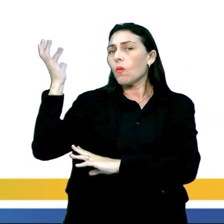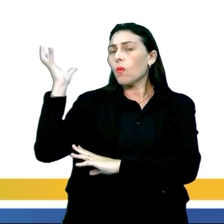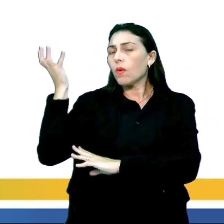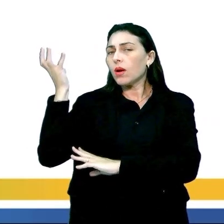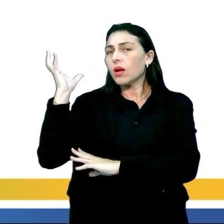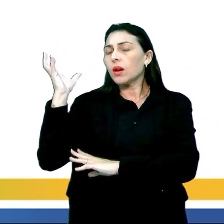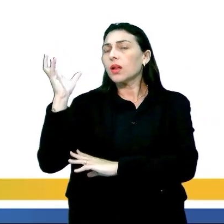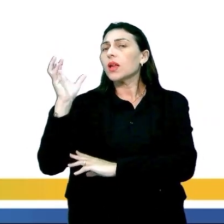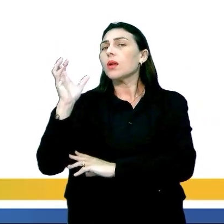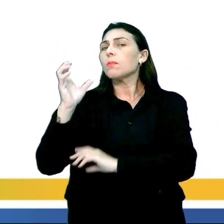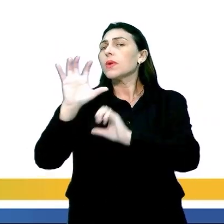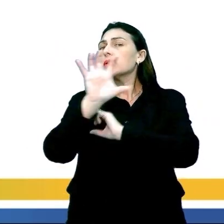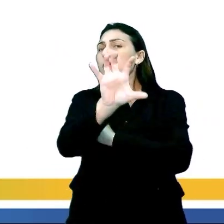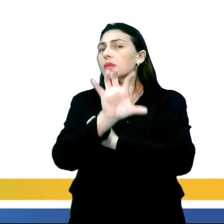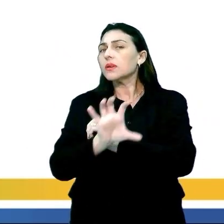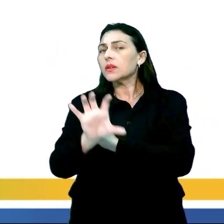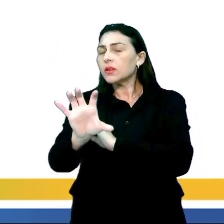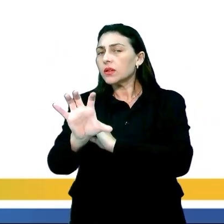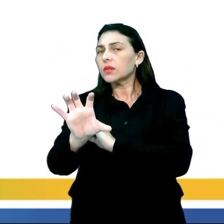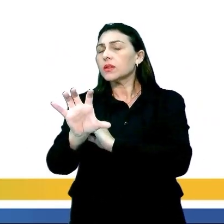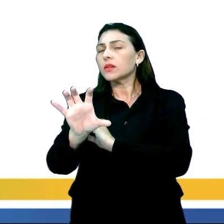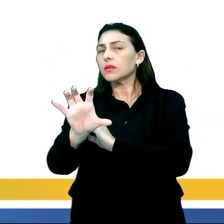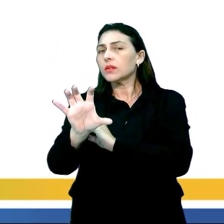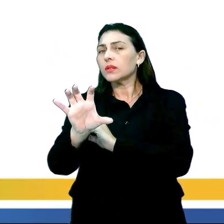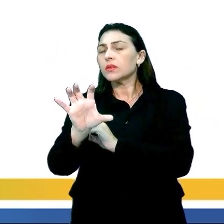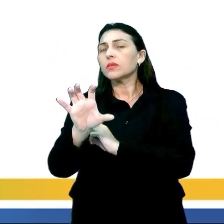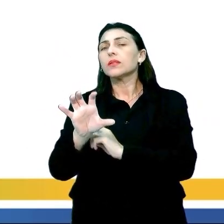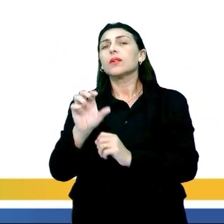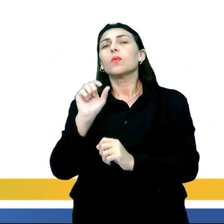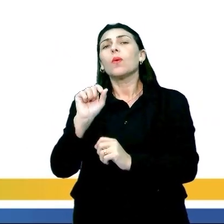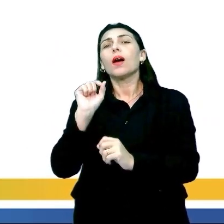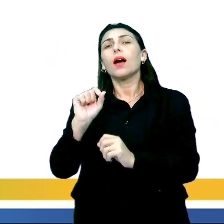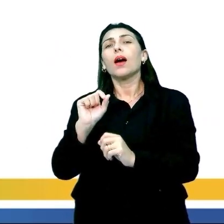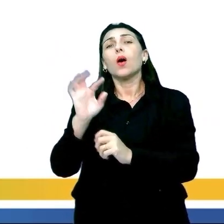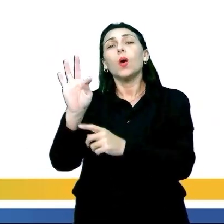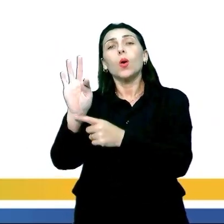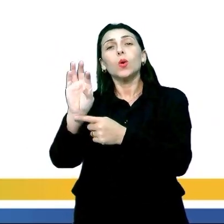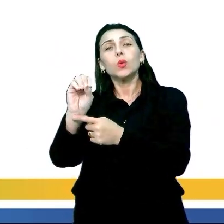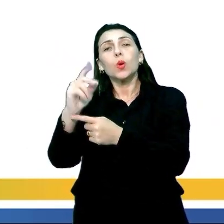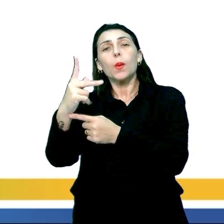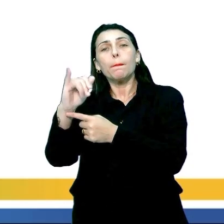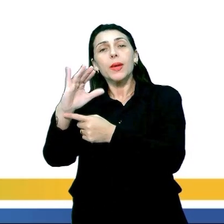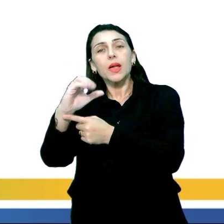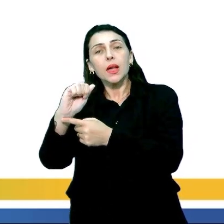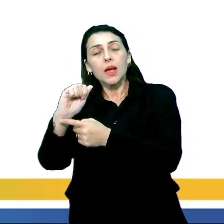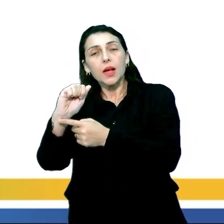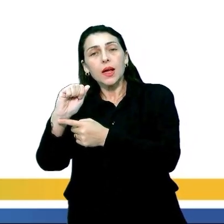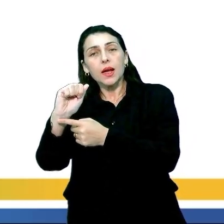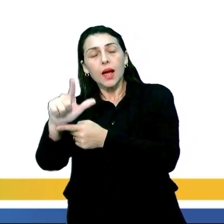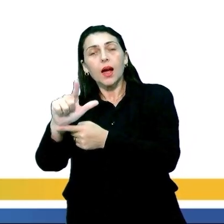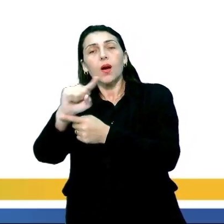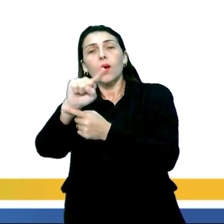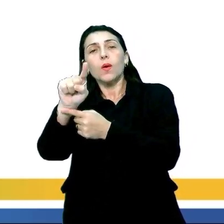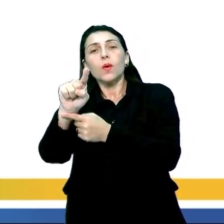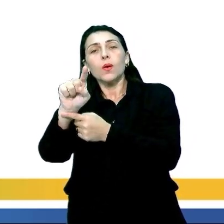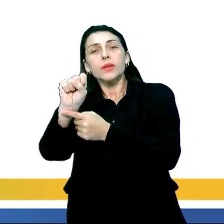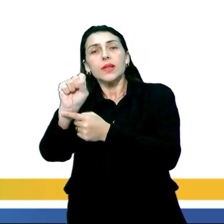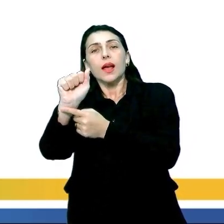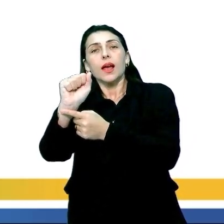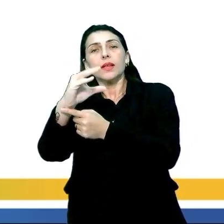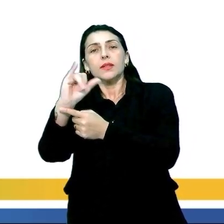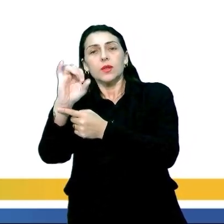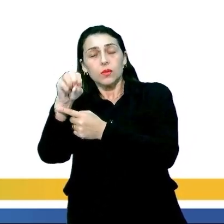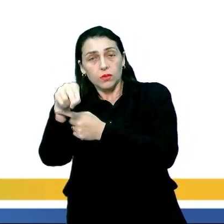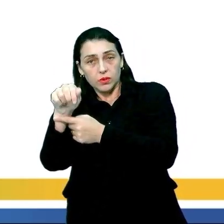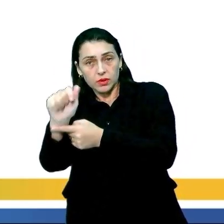predominante nessa região? O clima predominante no Cerrado é o clima tropical sazonal, que a gente já viu na aula